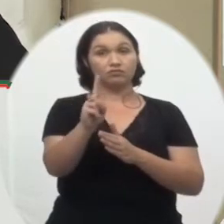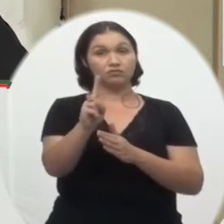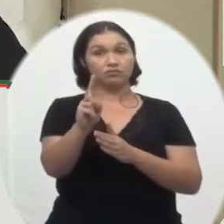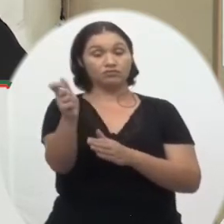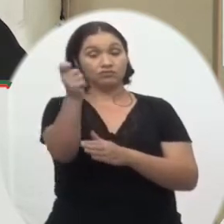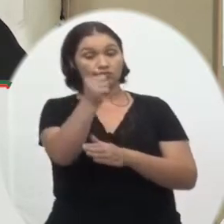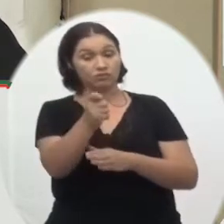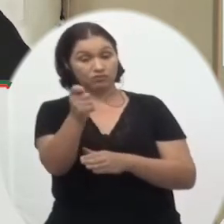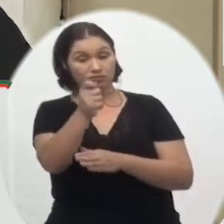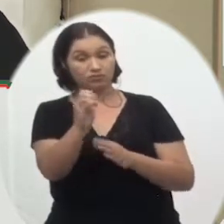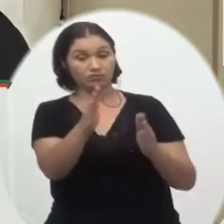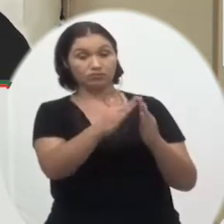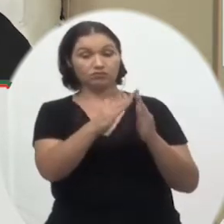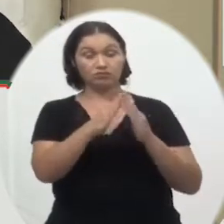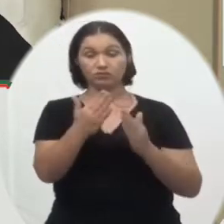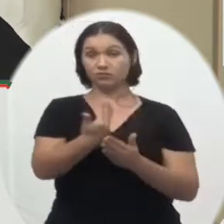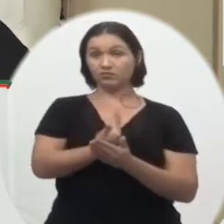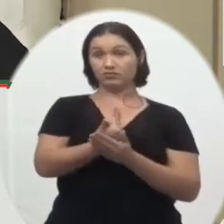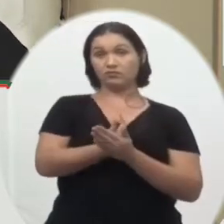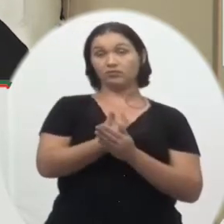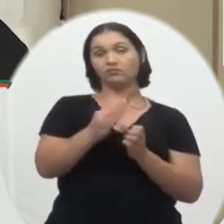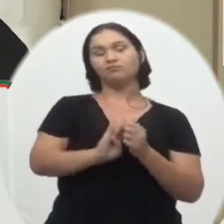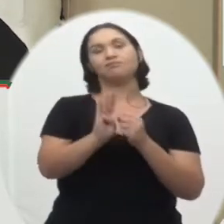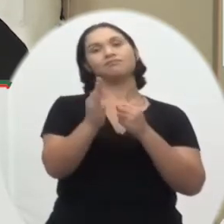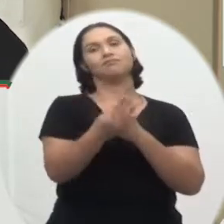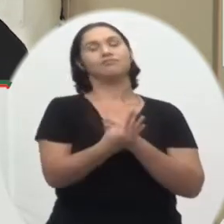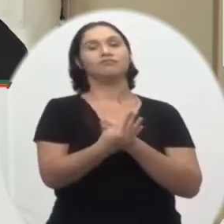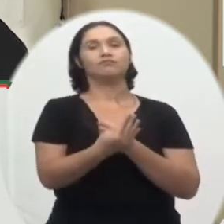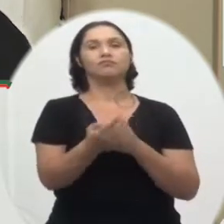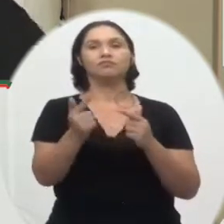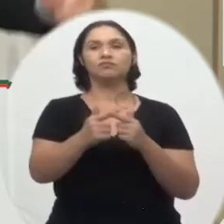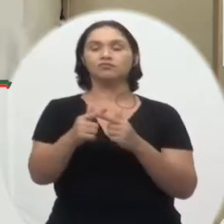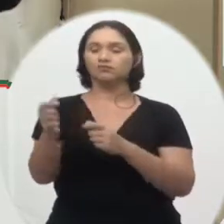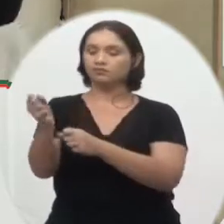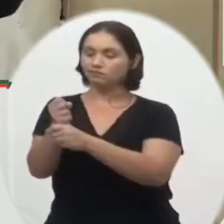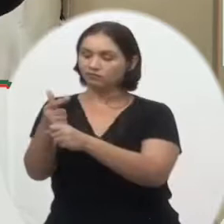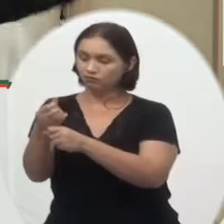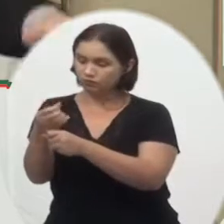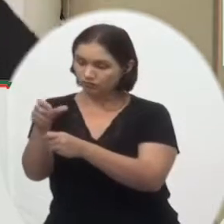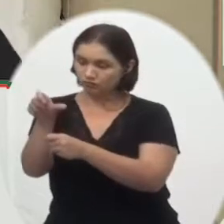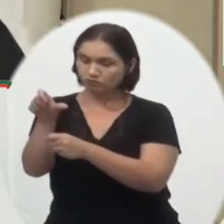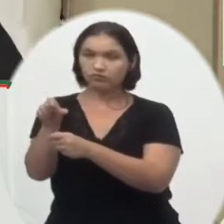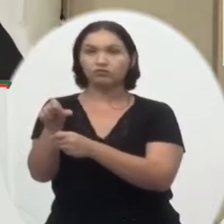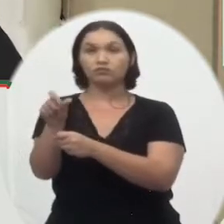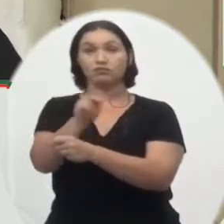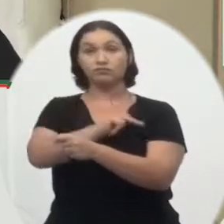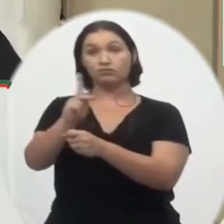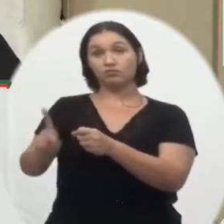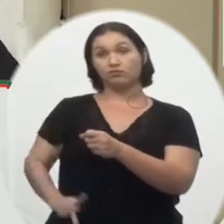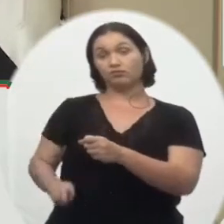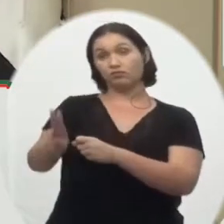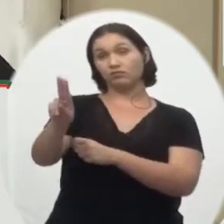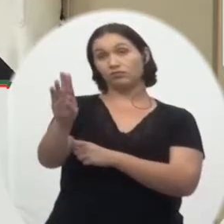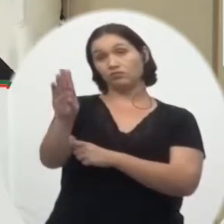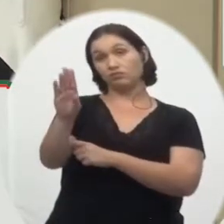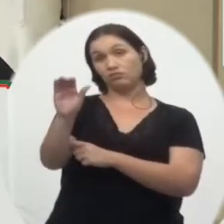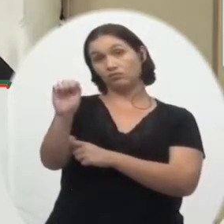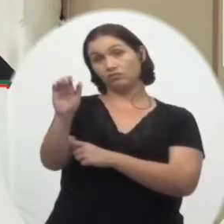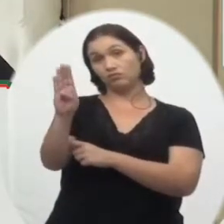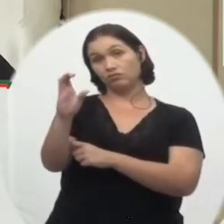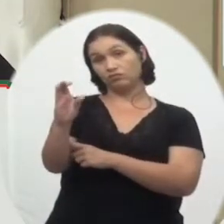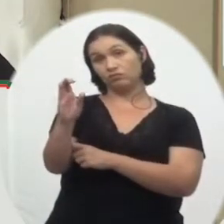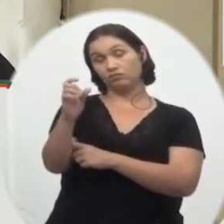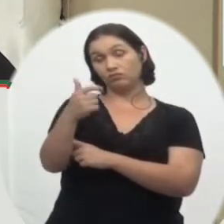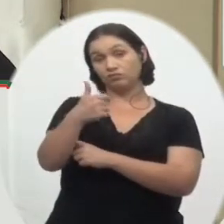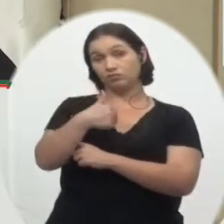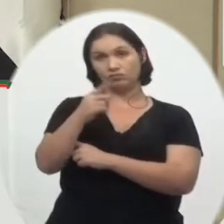Vozocris. Porque em 2009, e aí em 2009 o presidente da UABC, não era eu ainda,